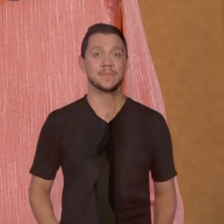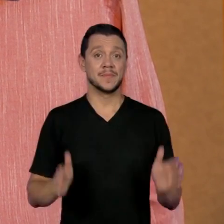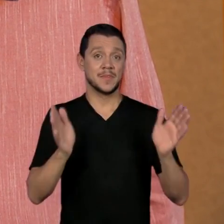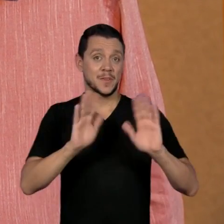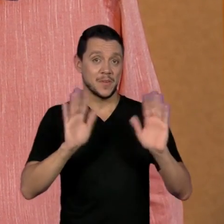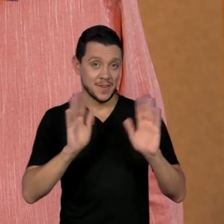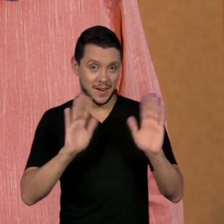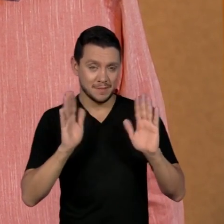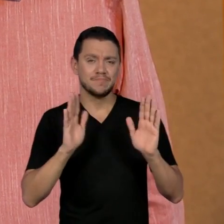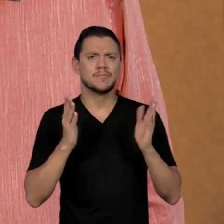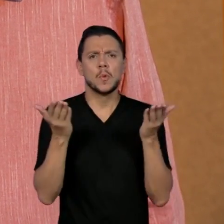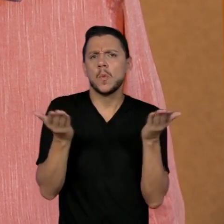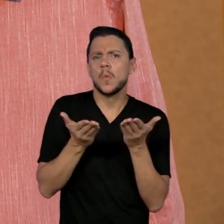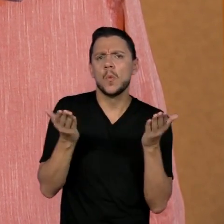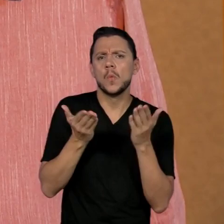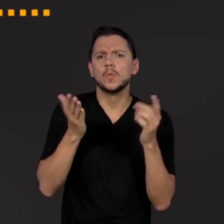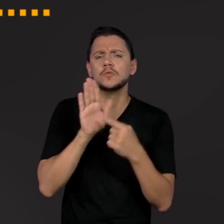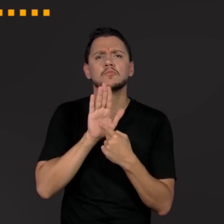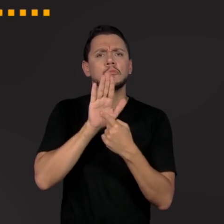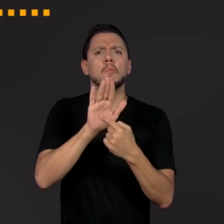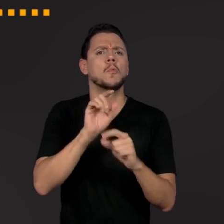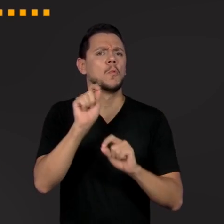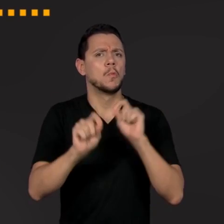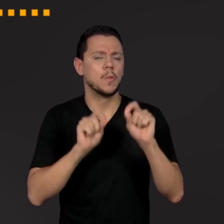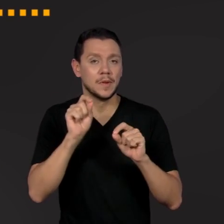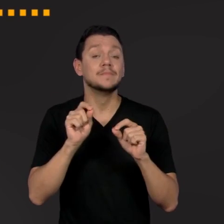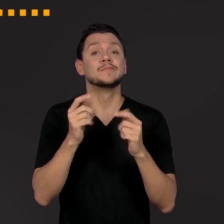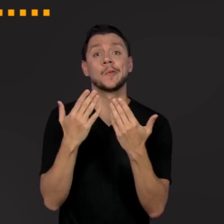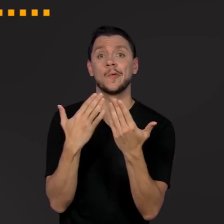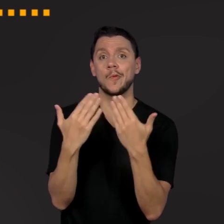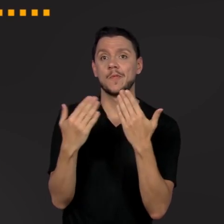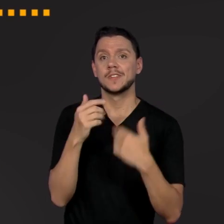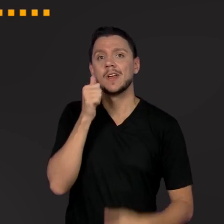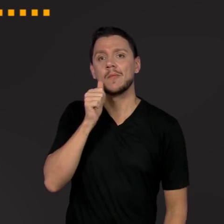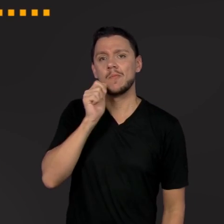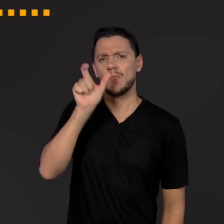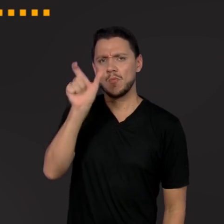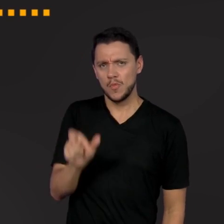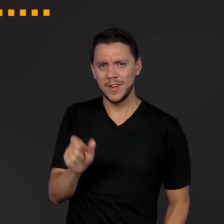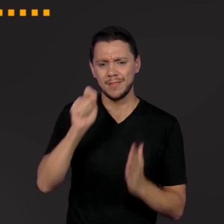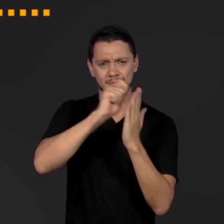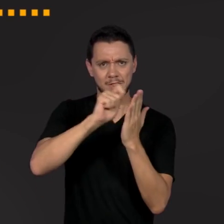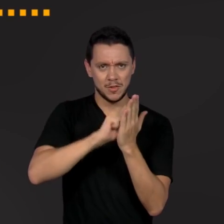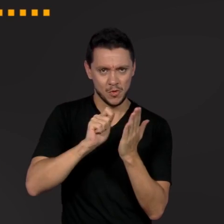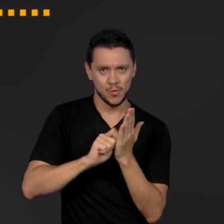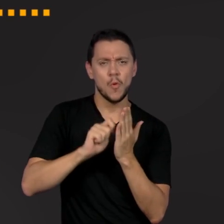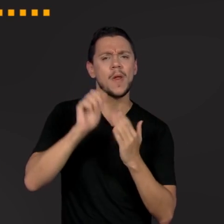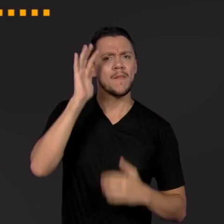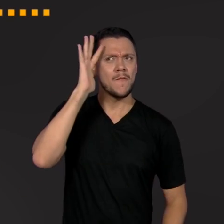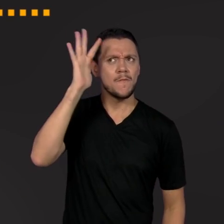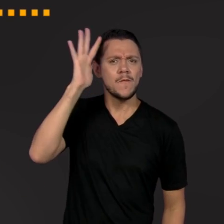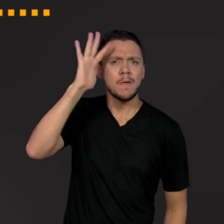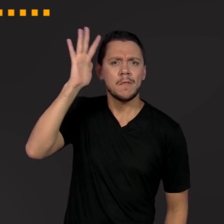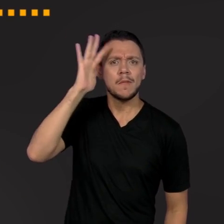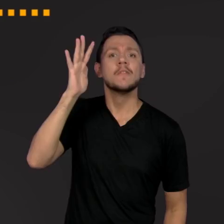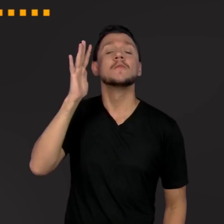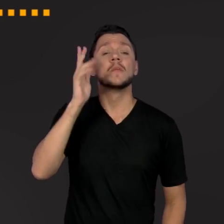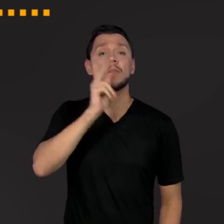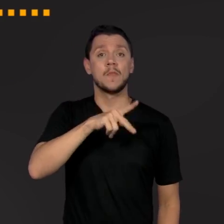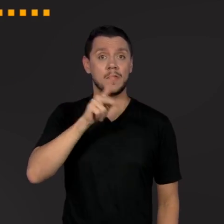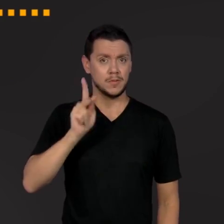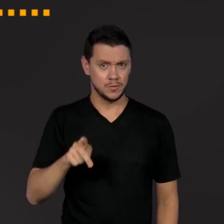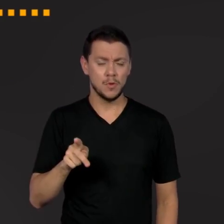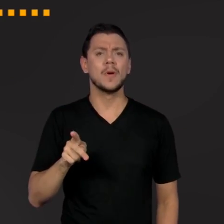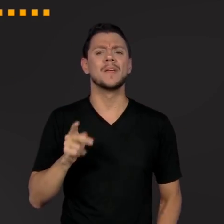Olá! No programa de hoje, eu converso com uma escritora, filósofa e professora que,